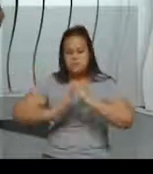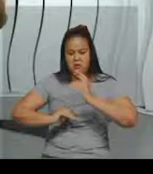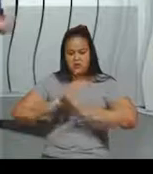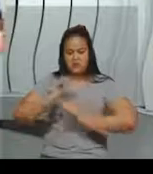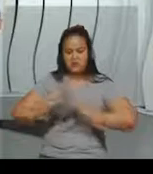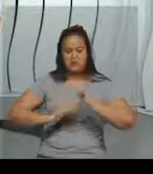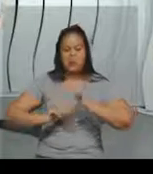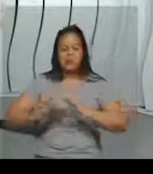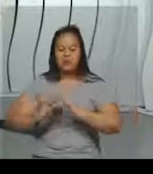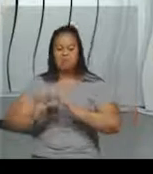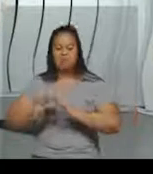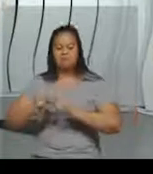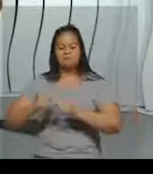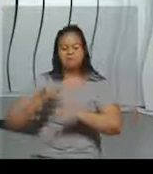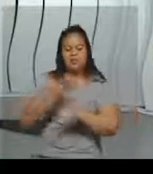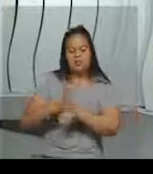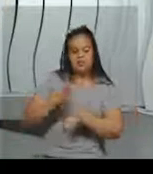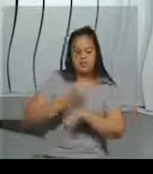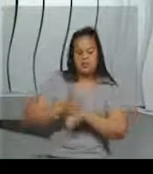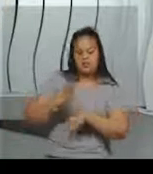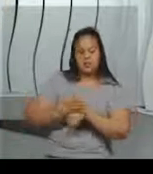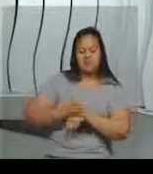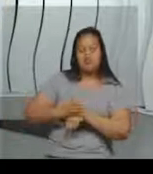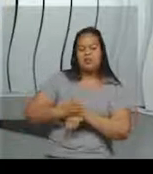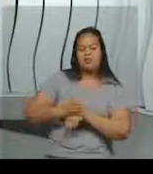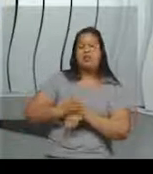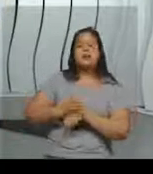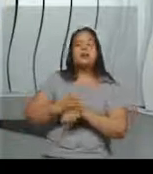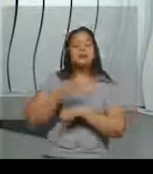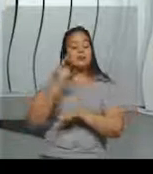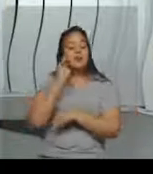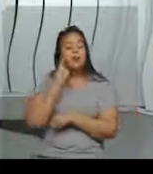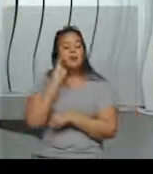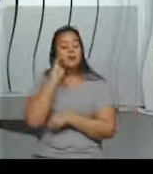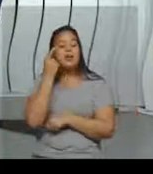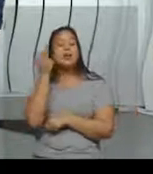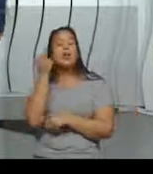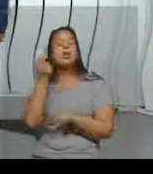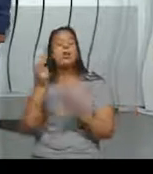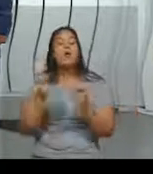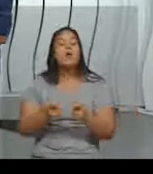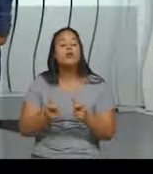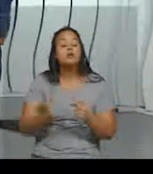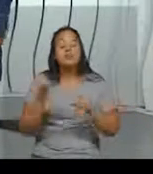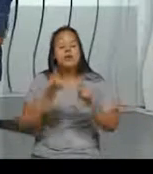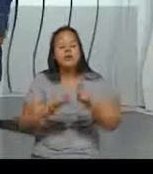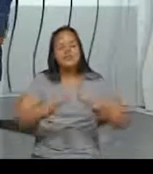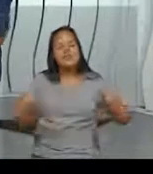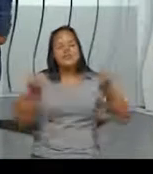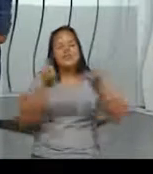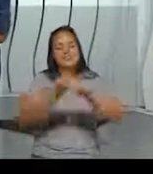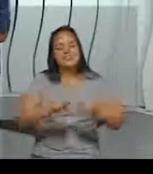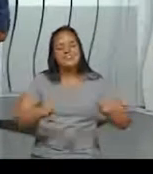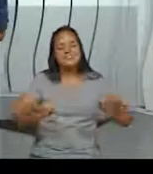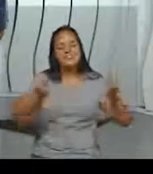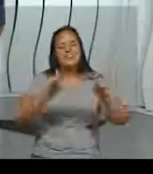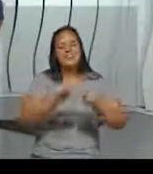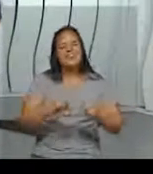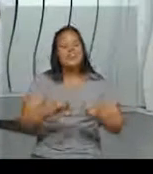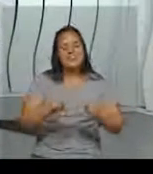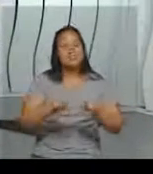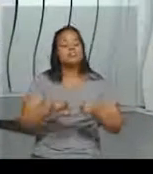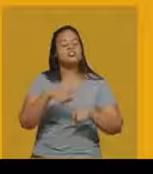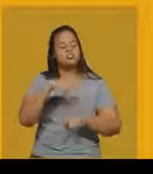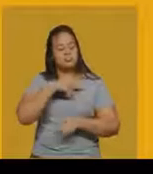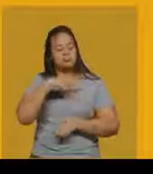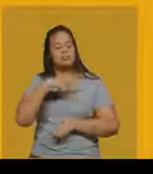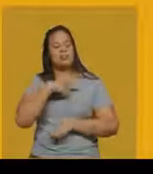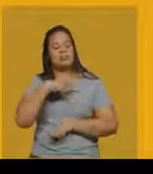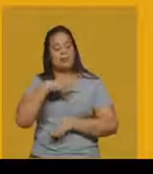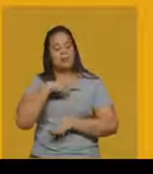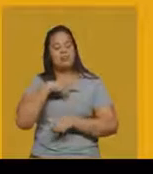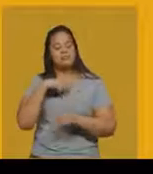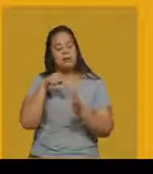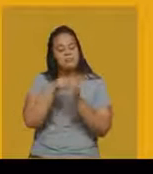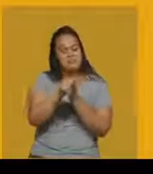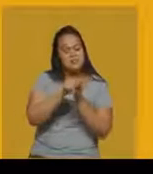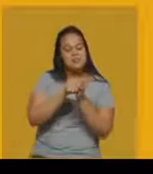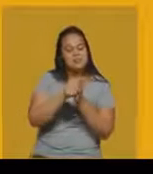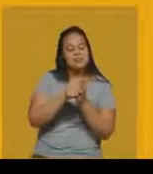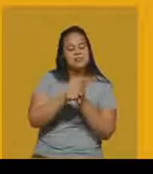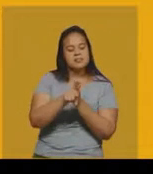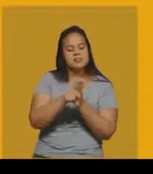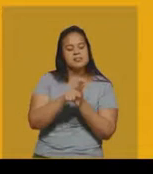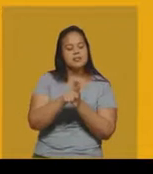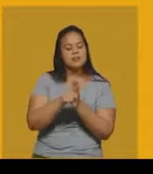plataformas digitais por meio da internet, tá? Que é a coreografia Êxodos, tá? É